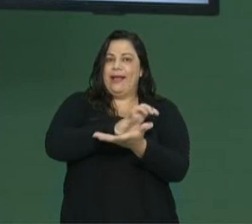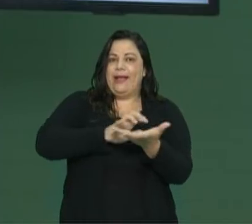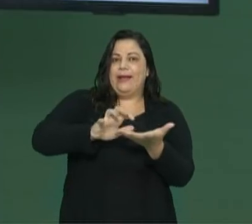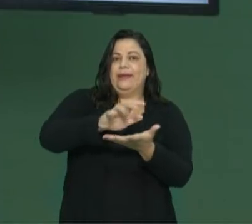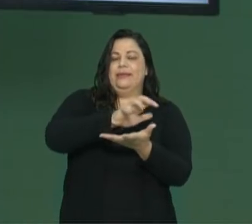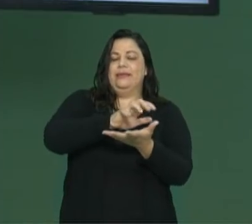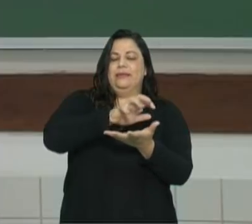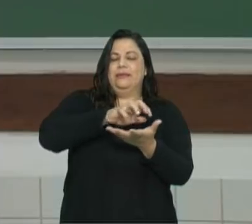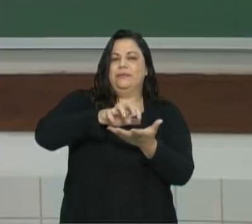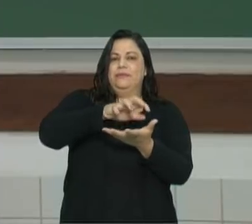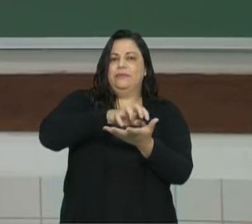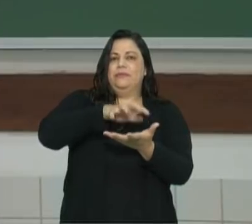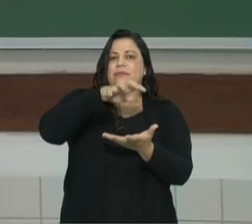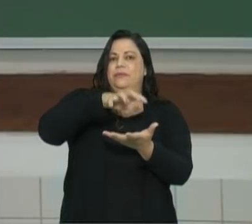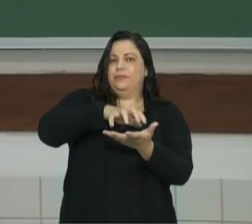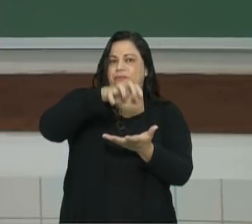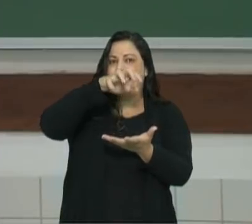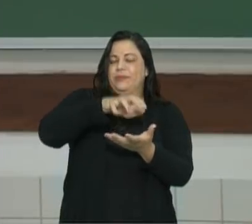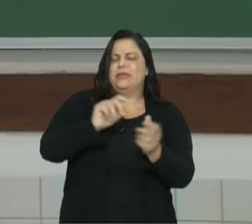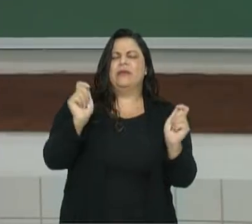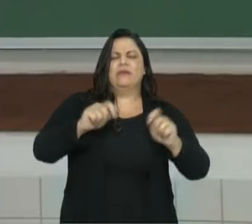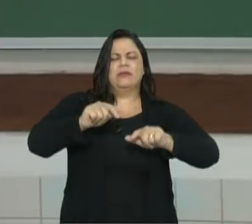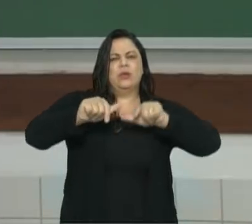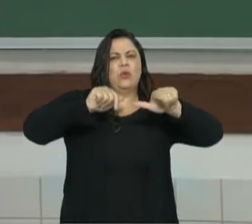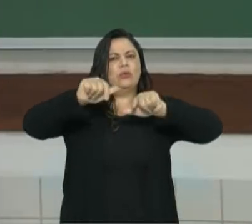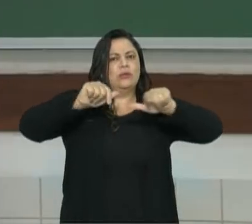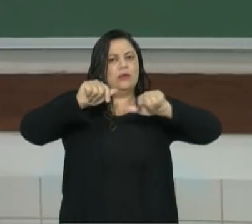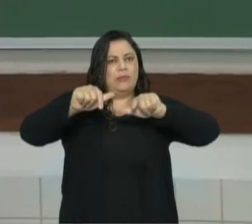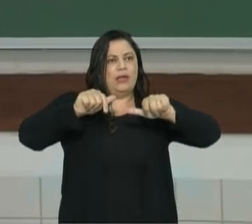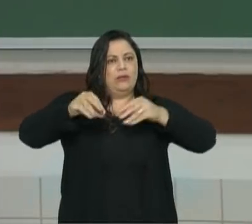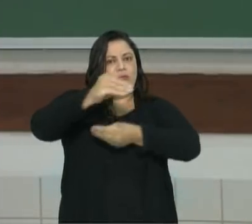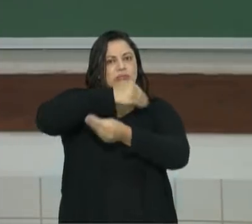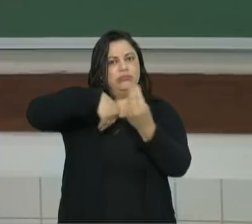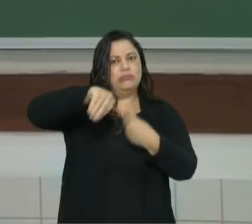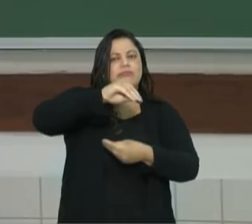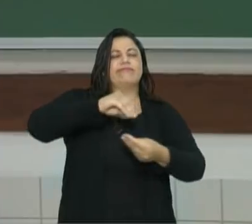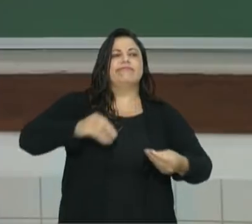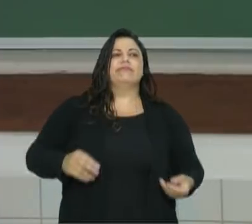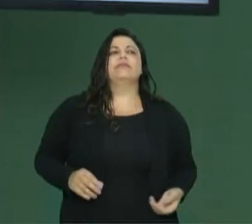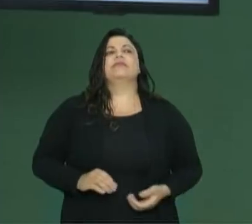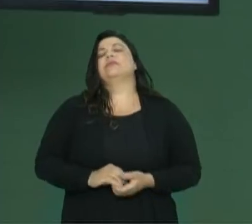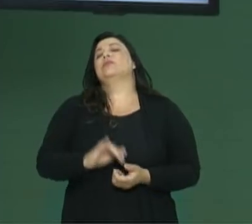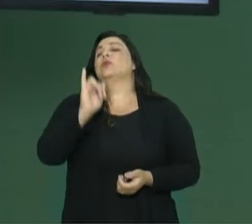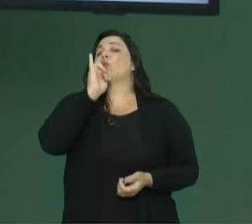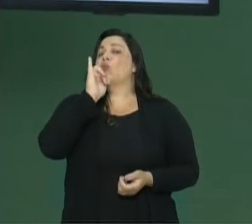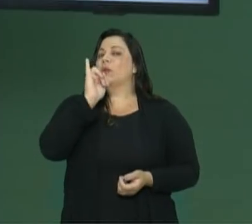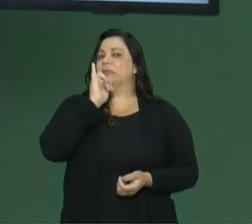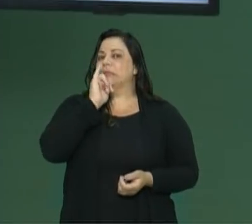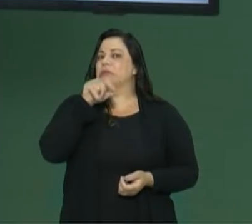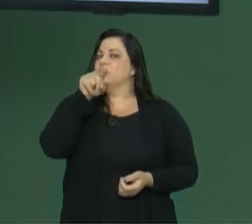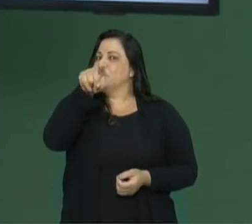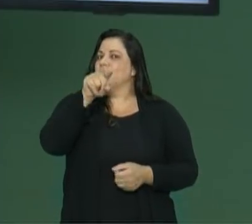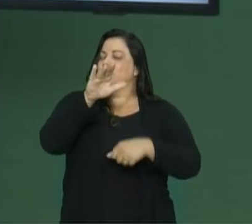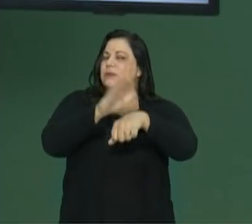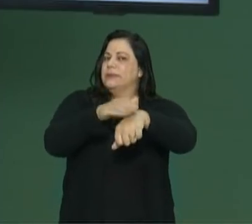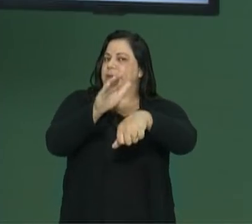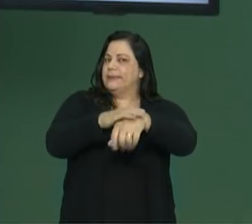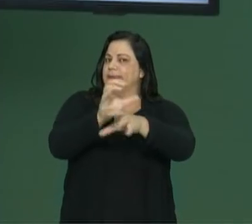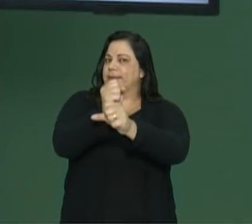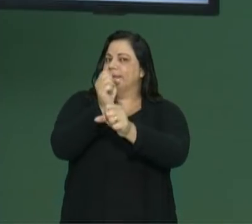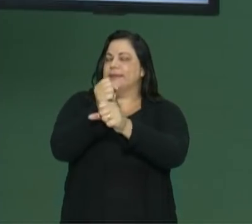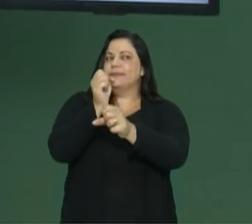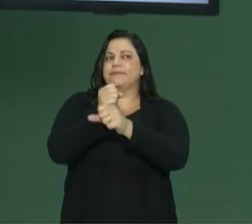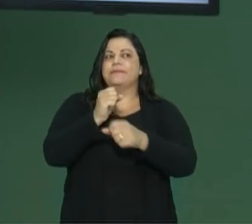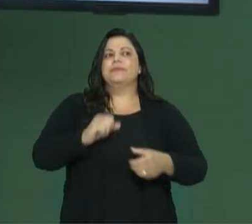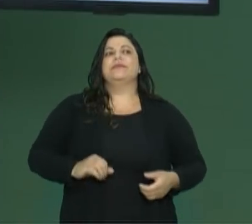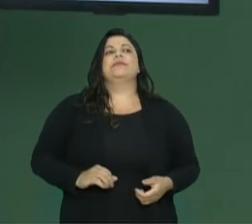envolvido. Beleza, meus queridos? Vamos lá, então. Um exemplo bonito para vocês poderem calcular aqui. Ó. A força muscular exercida